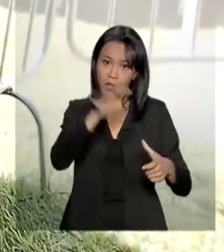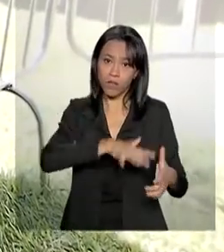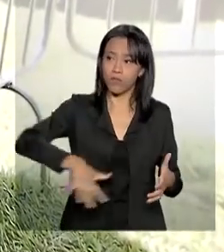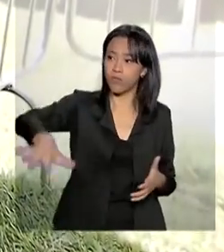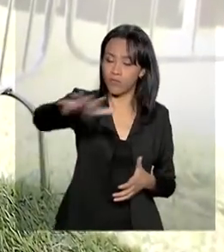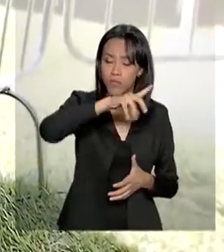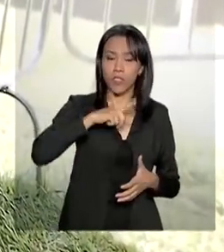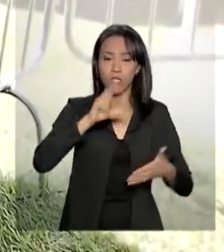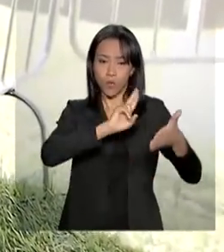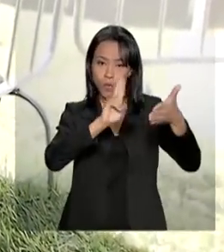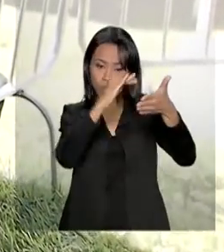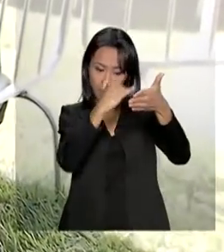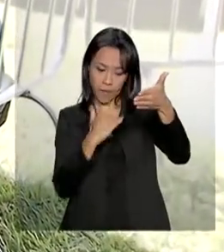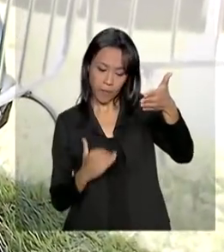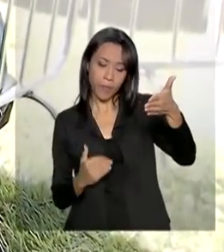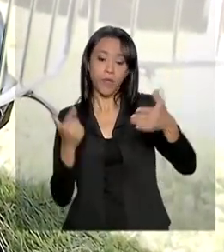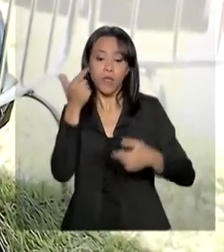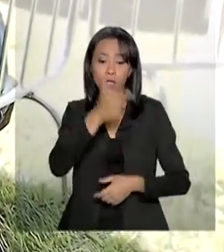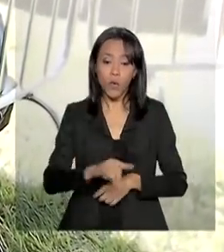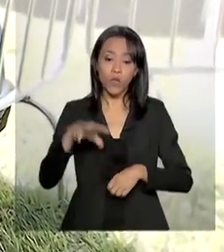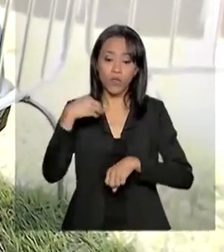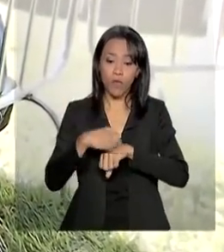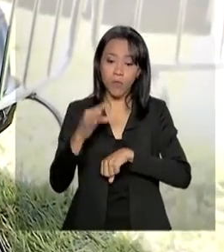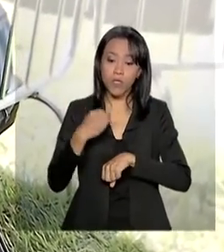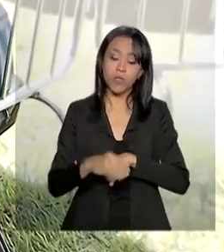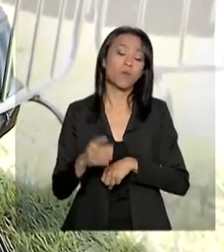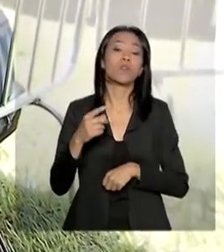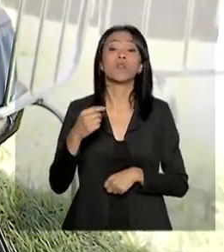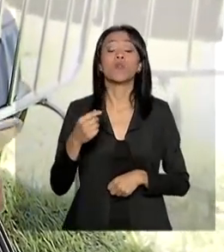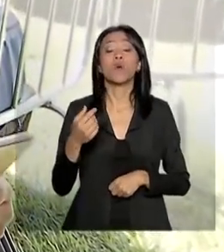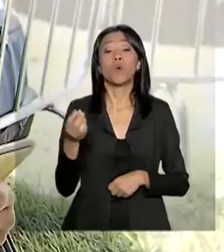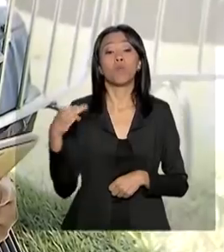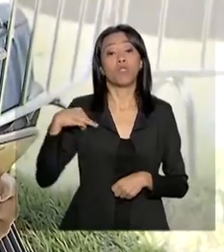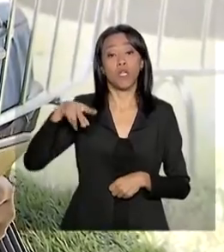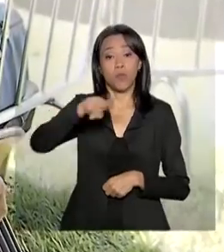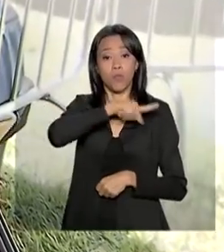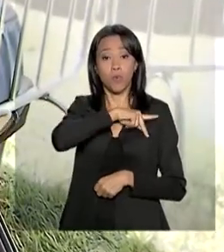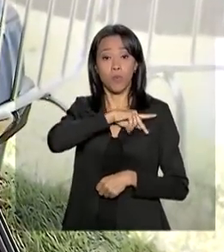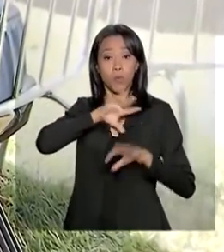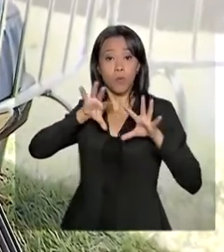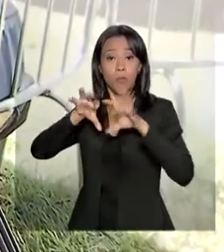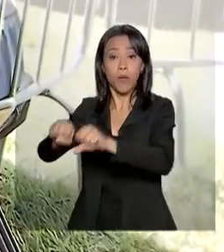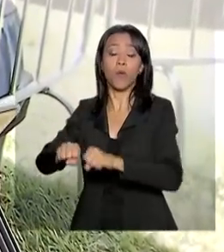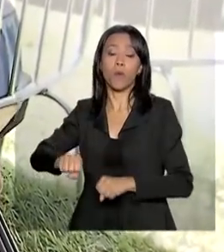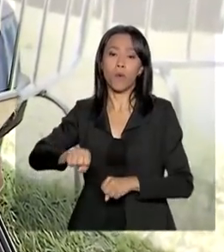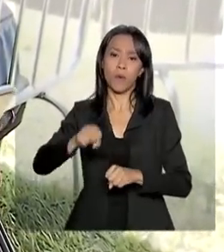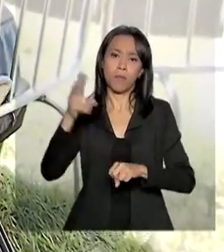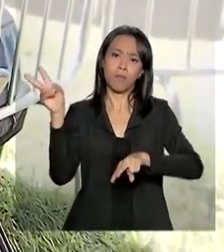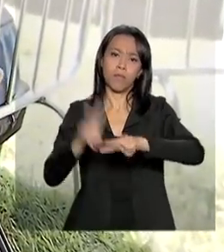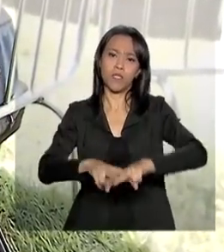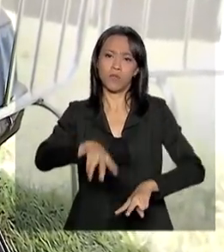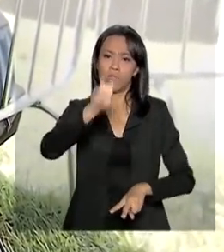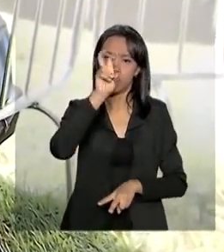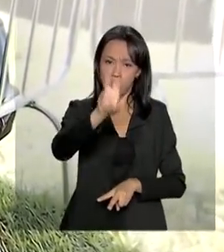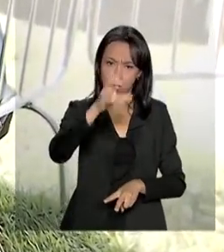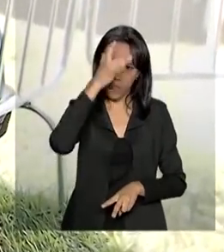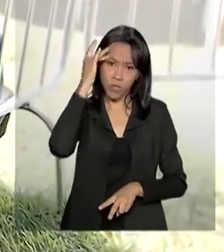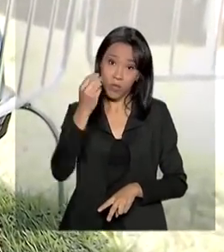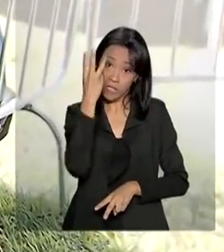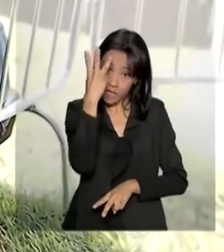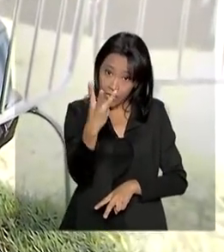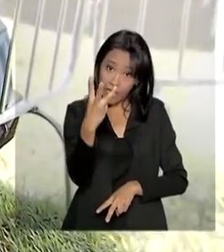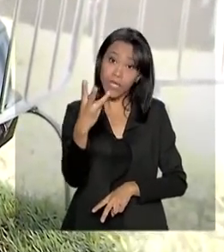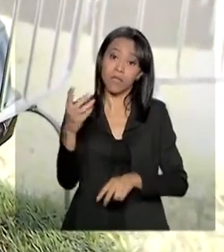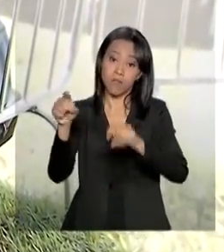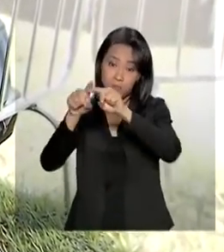local onde estamos. E mais uma informação, o Ministério Público pediu a prisão de 5 pessoas, 3 funcionários da empresa